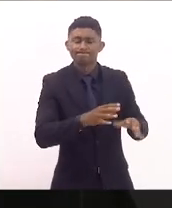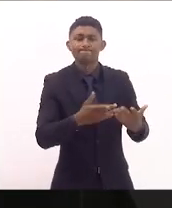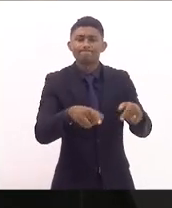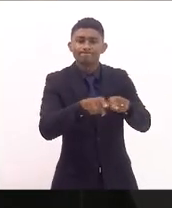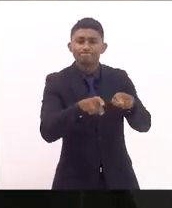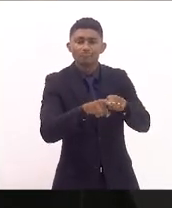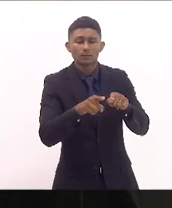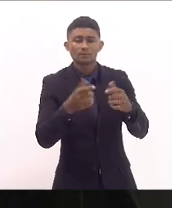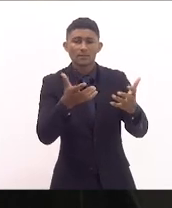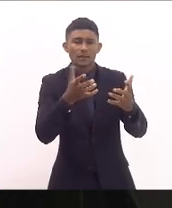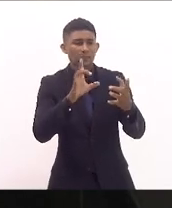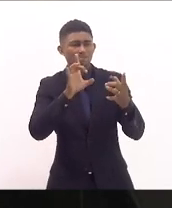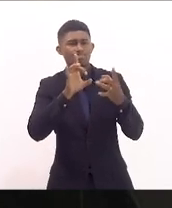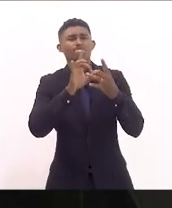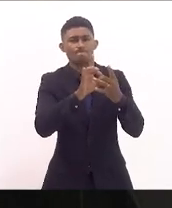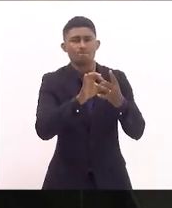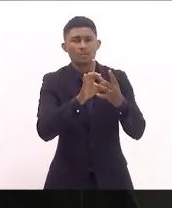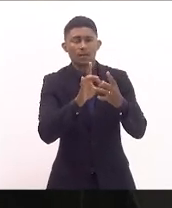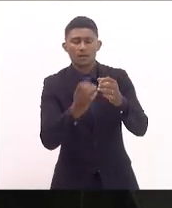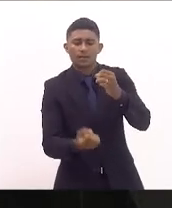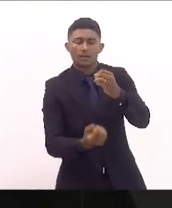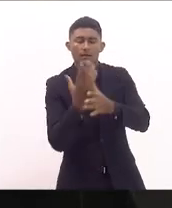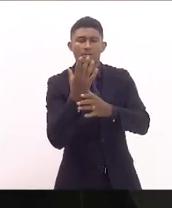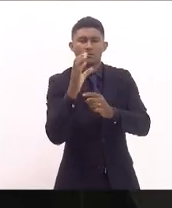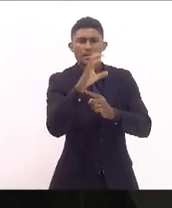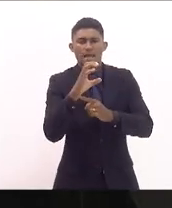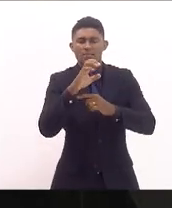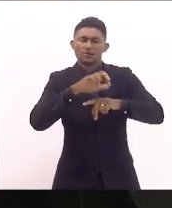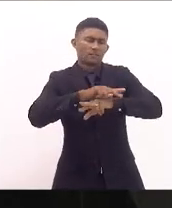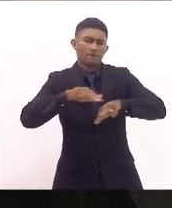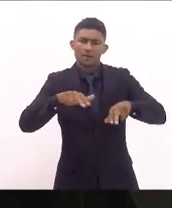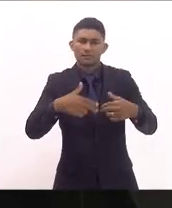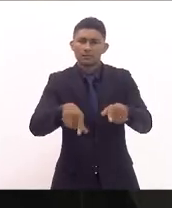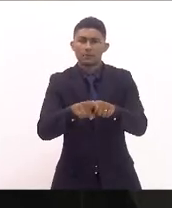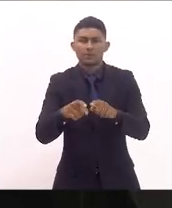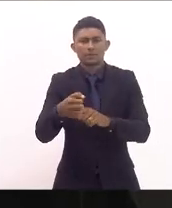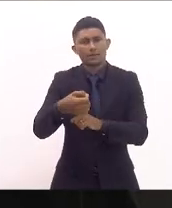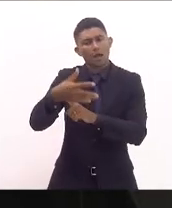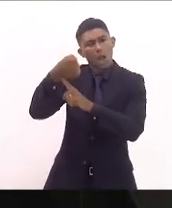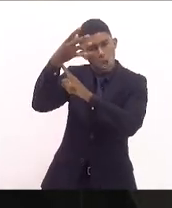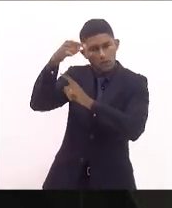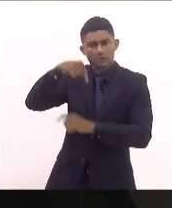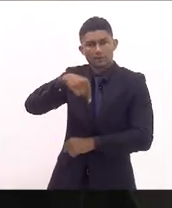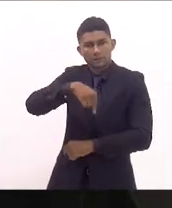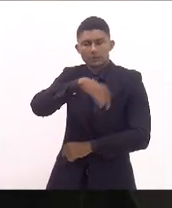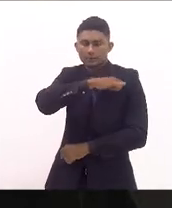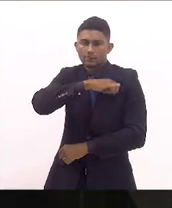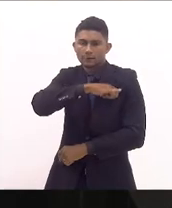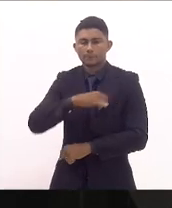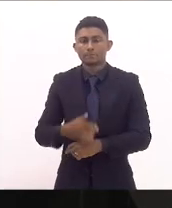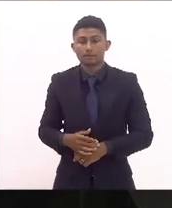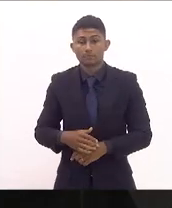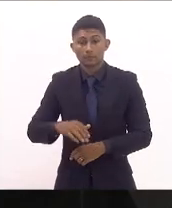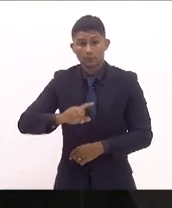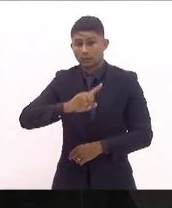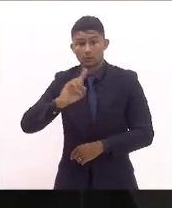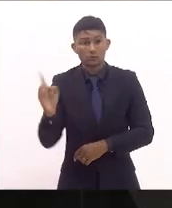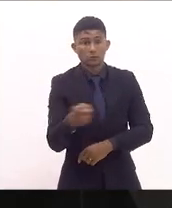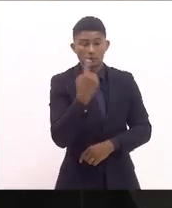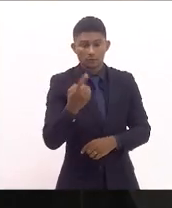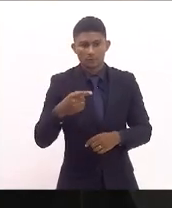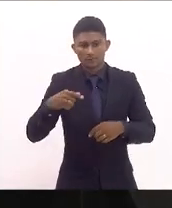desenvolvimento de produção científica e tecnológica no nosso estado a gente na presidência da comissão de educação